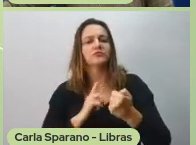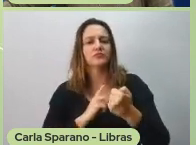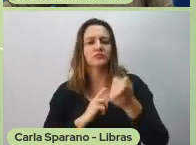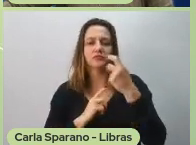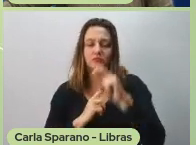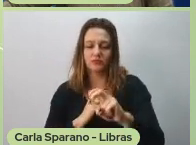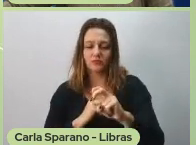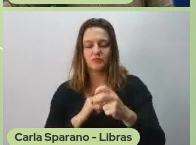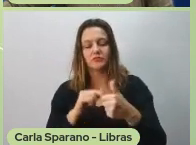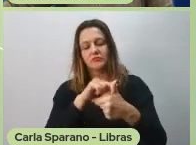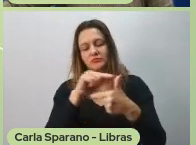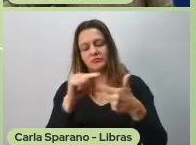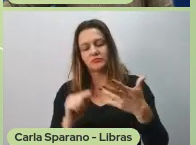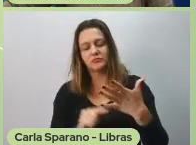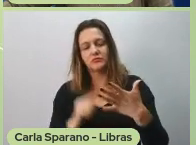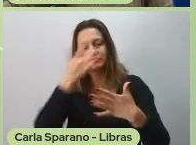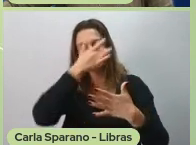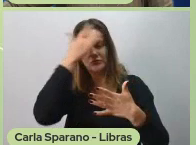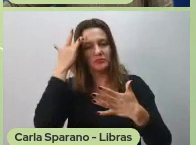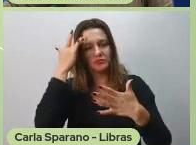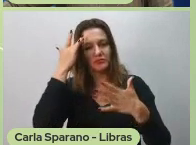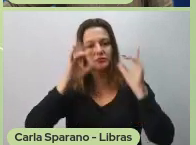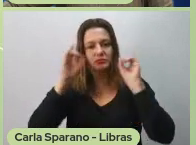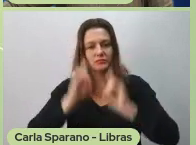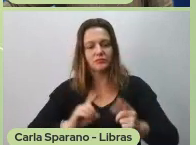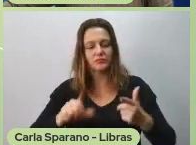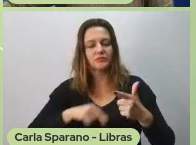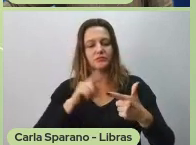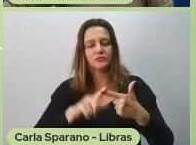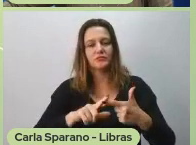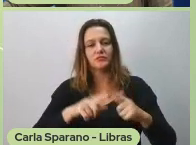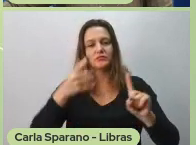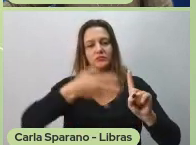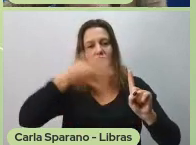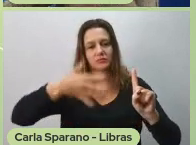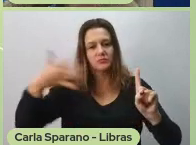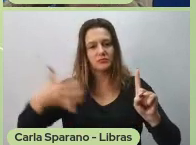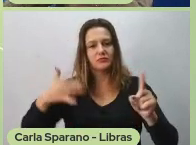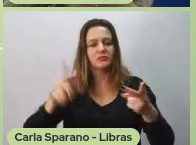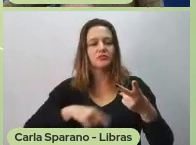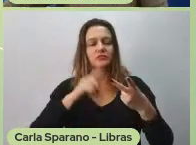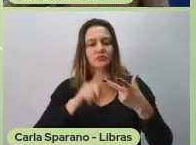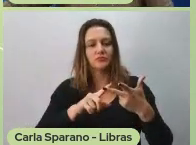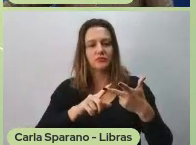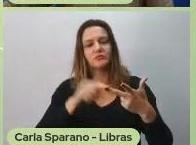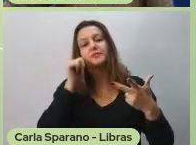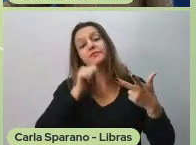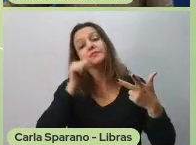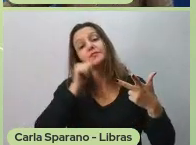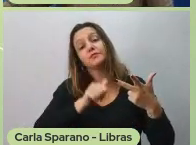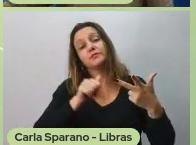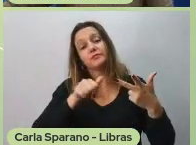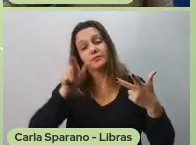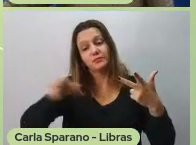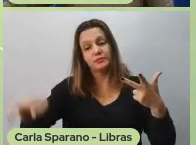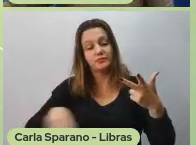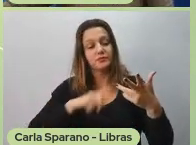5 pilares, né, pessoas com deficiência, LGBTI+, mulheres e